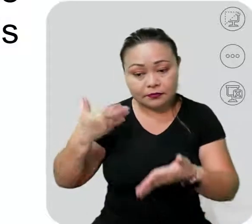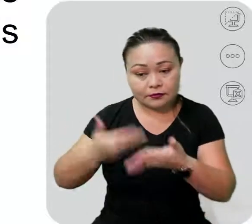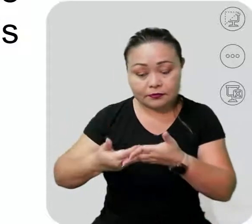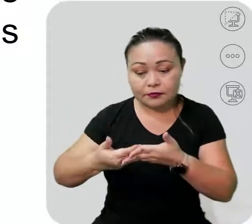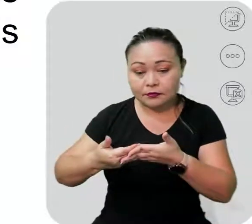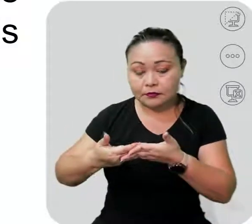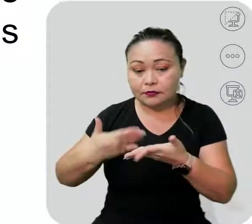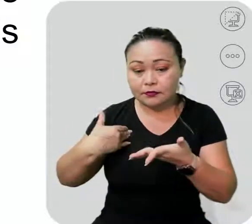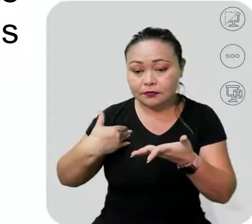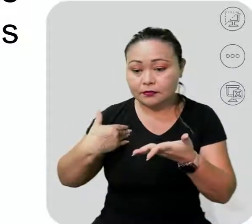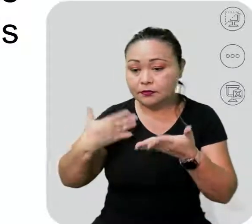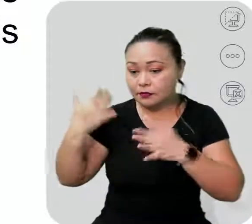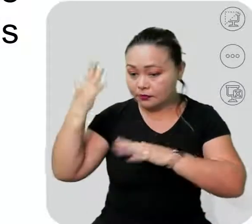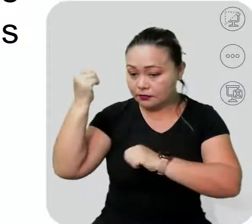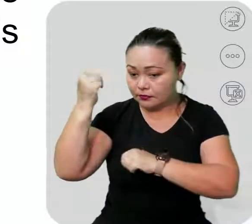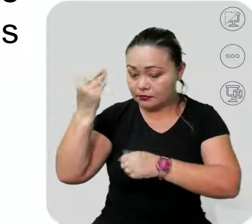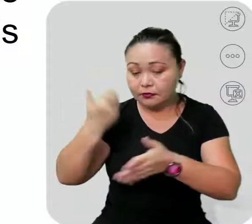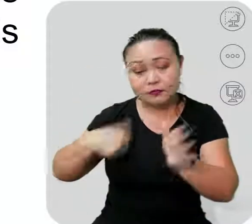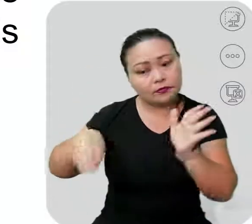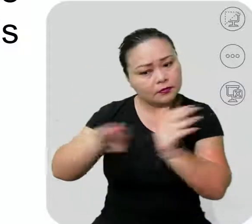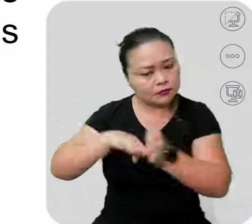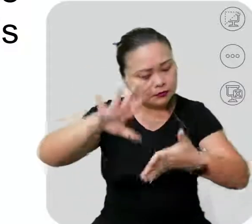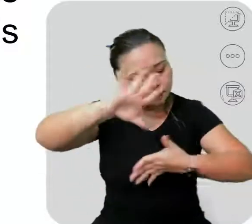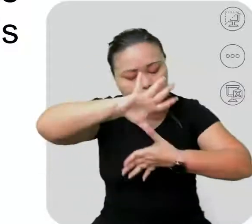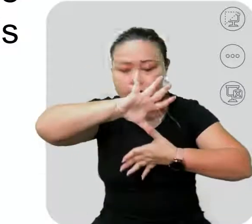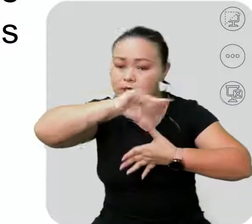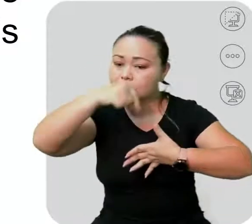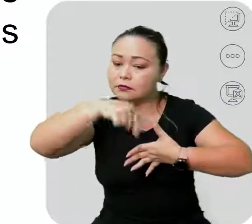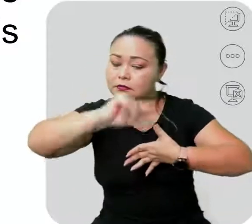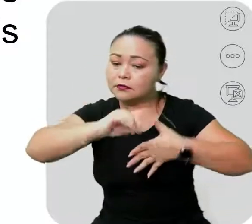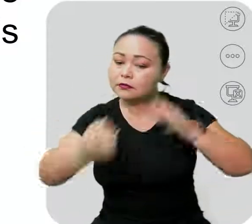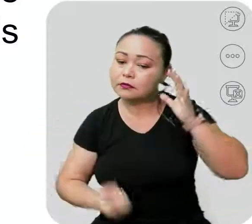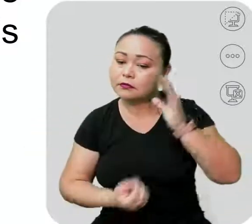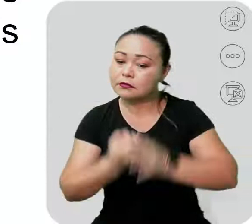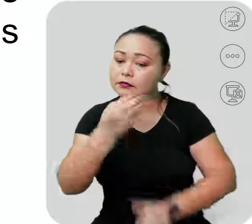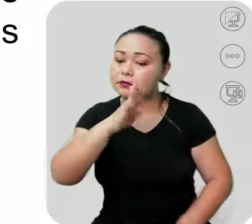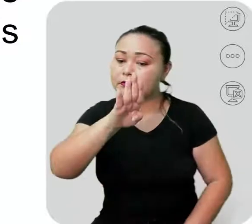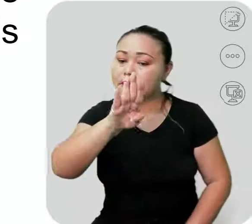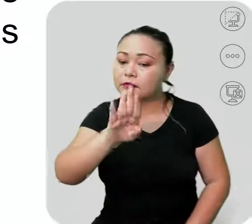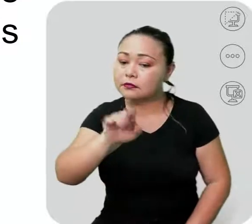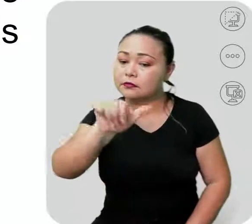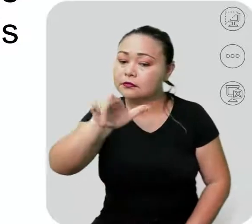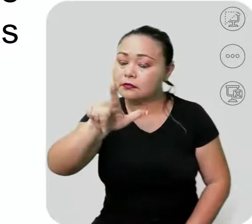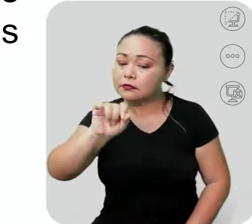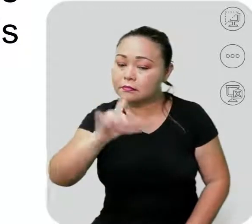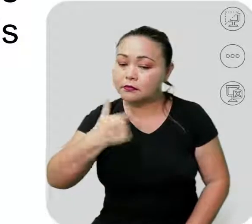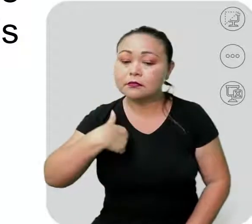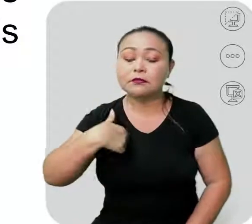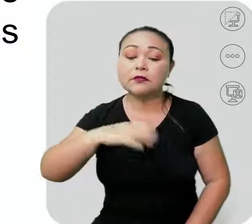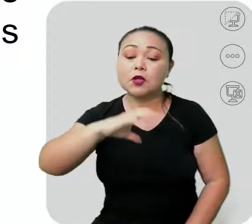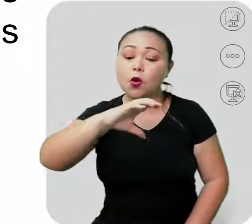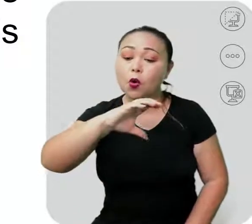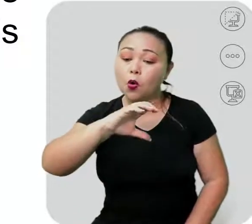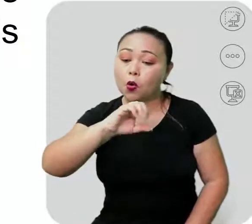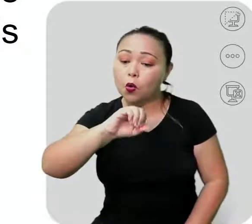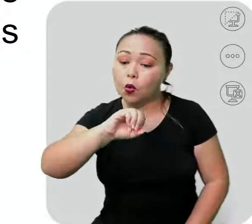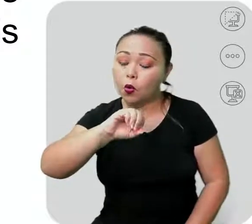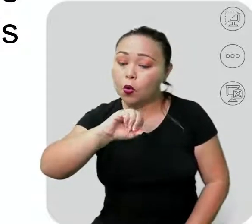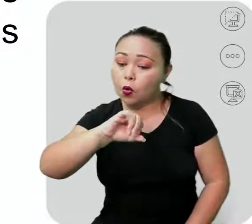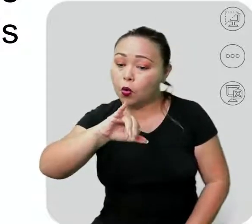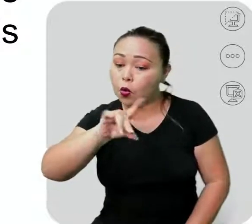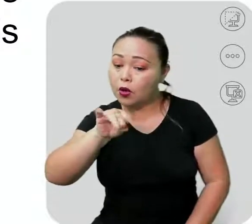dos portugueses espanhóis na América Central a criação da bula Inter coetera pelo Papa Paulo terceiro